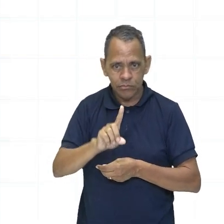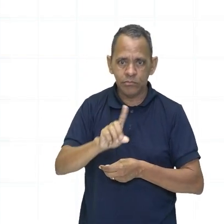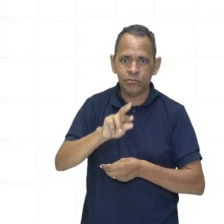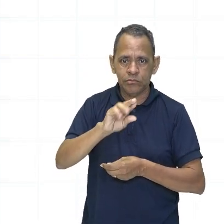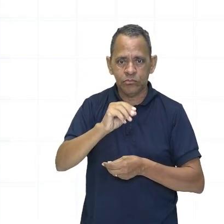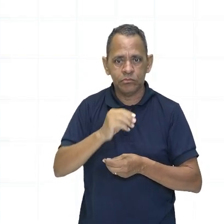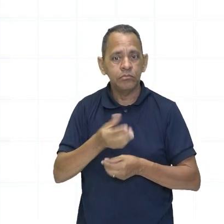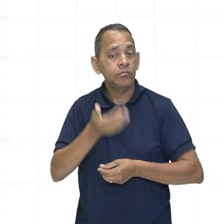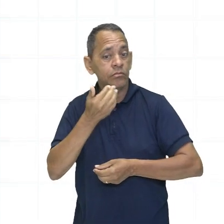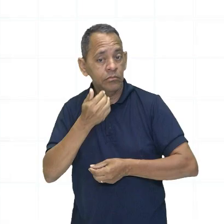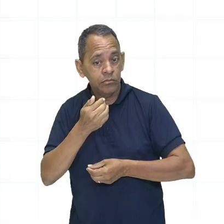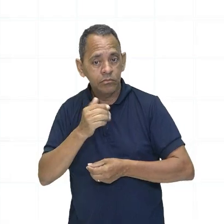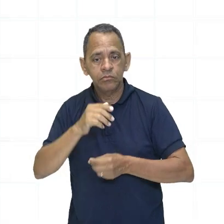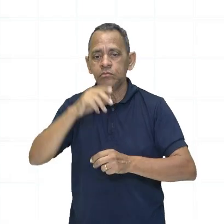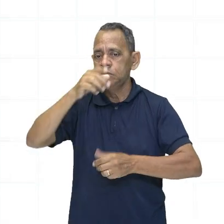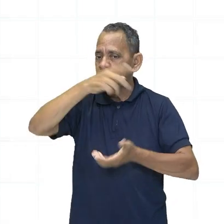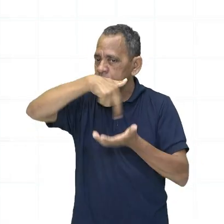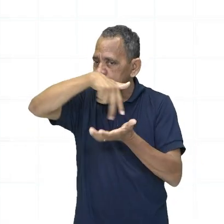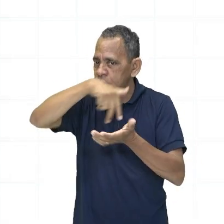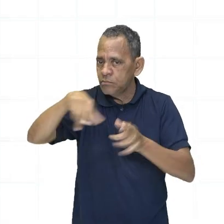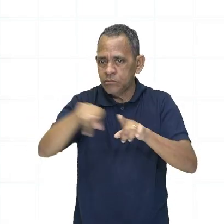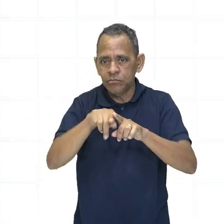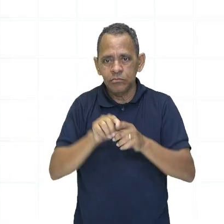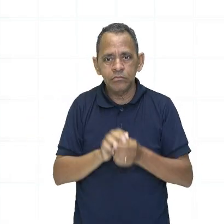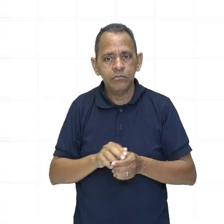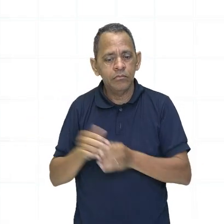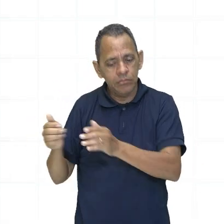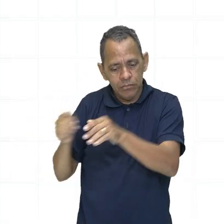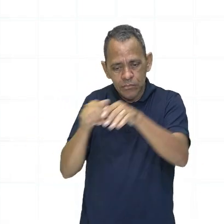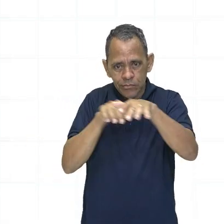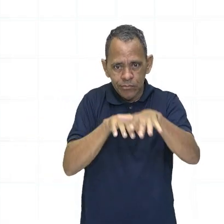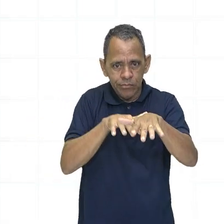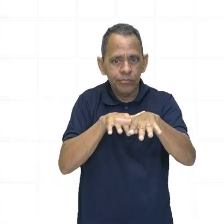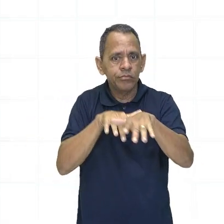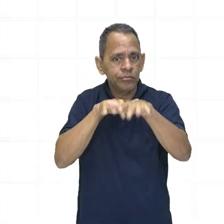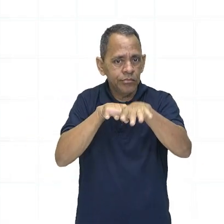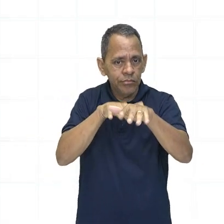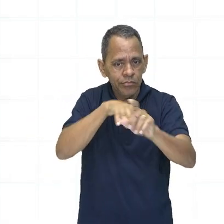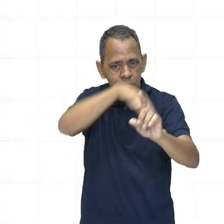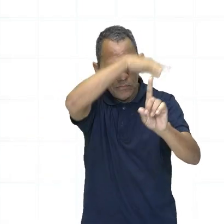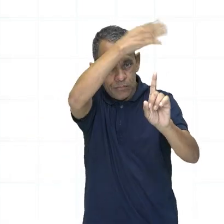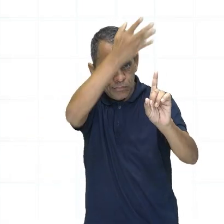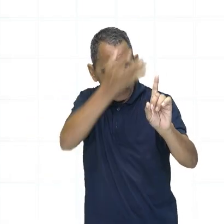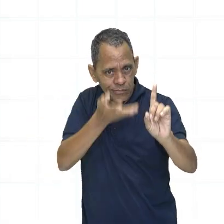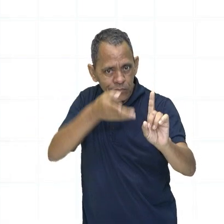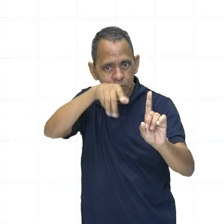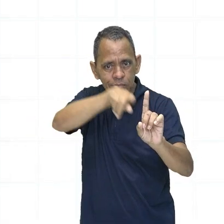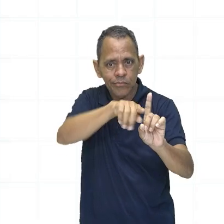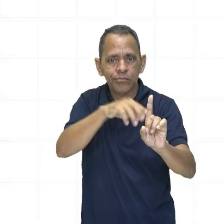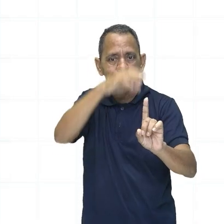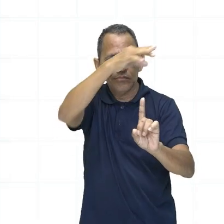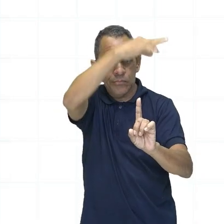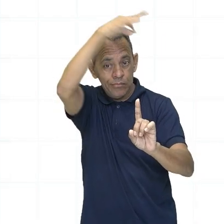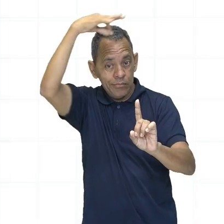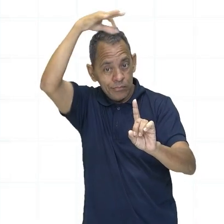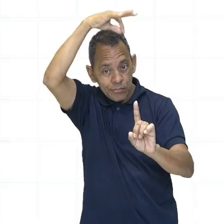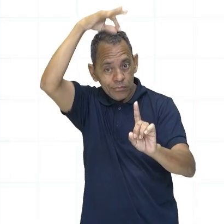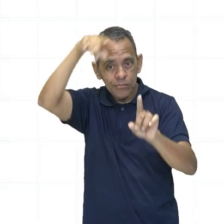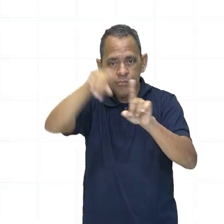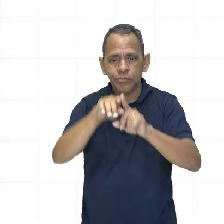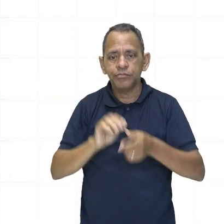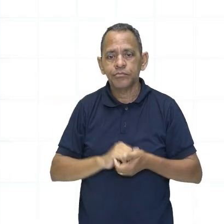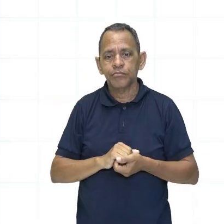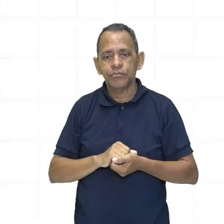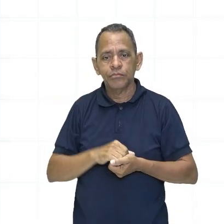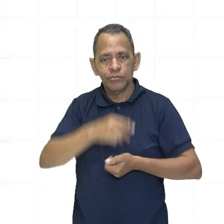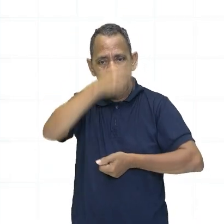e dança, além da procissão em homenagens aos santos. Então, quem não conhece essas festas juninas de Santo